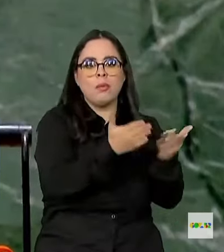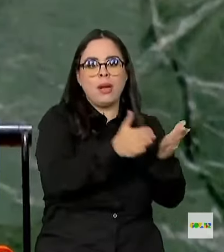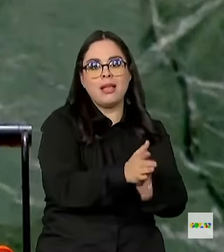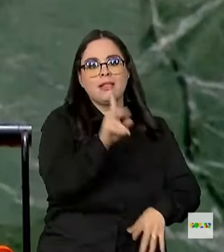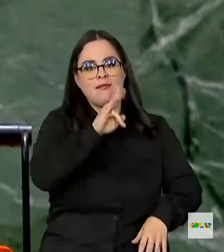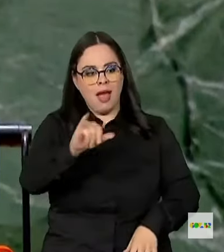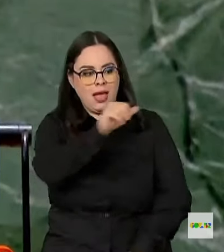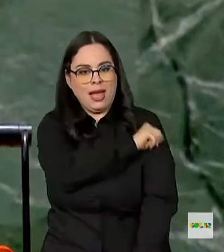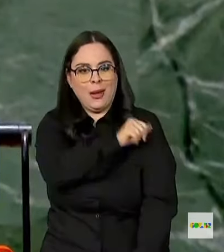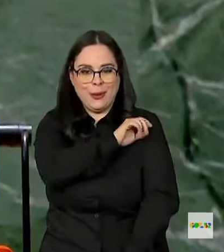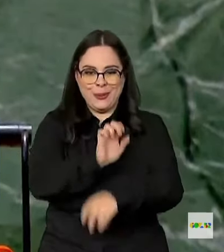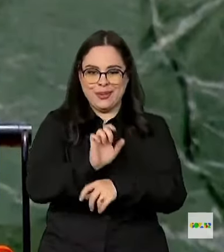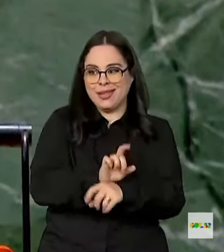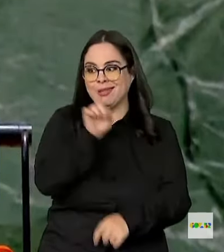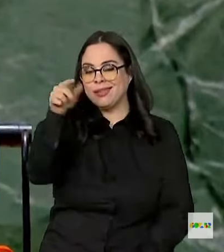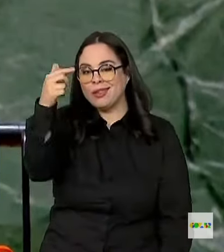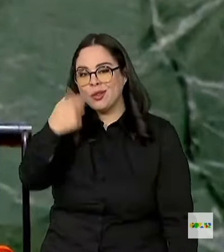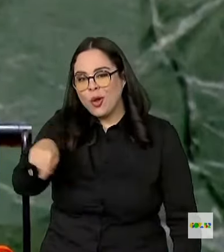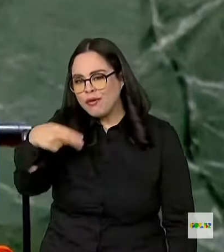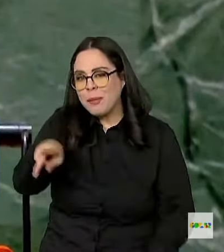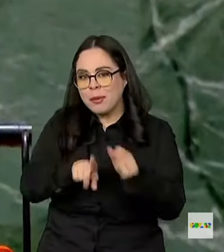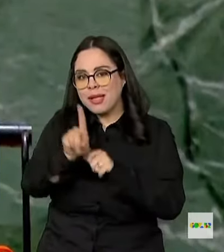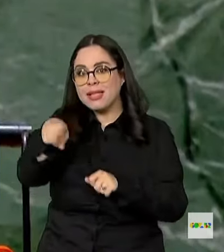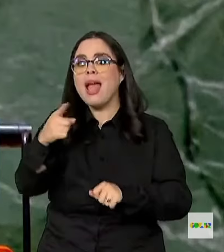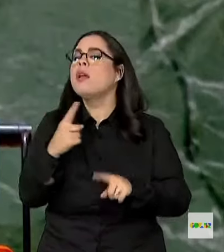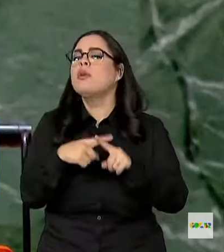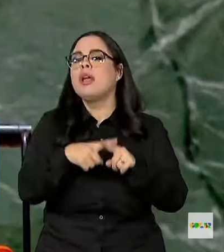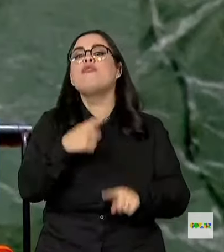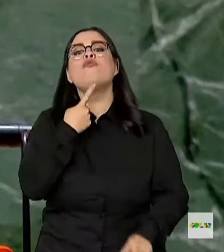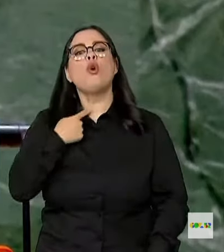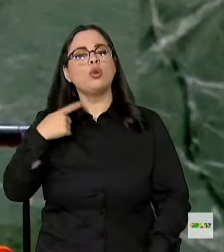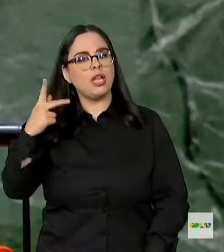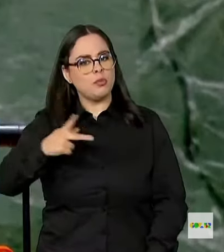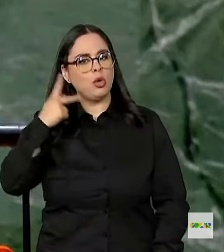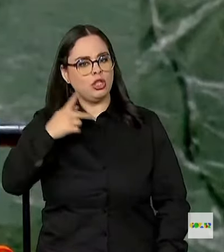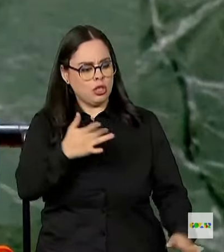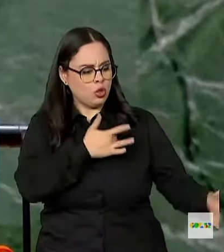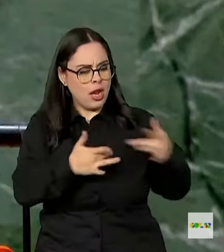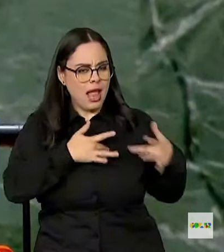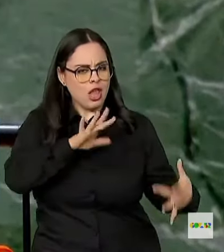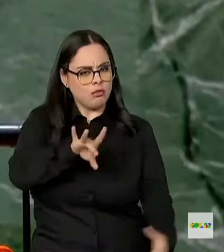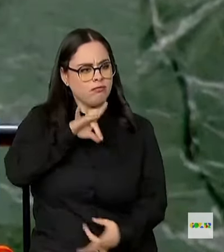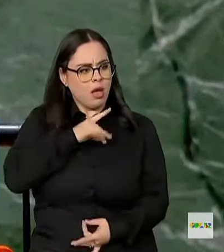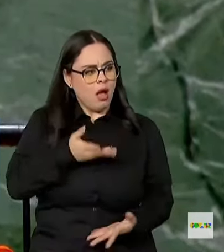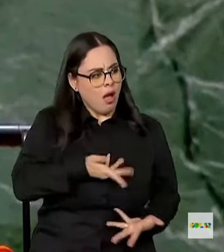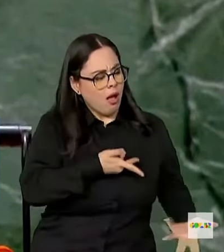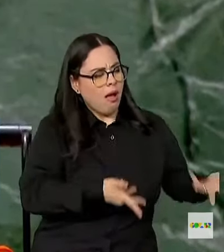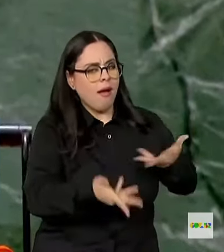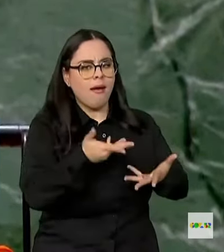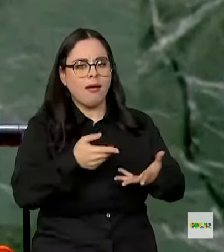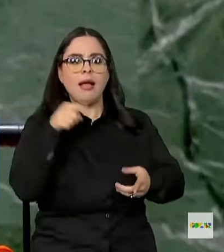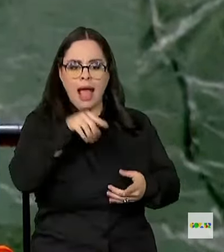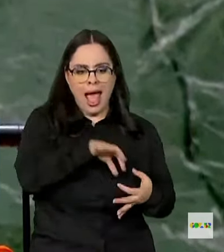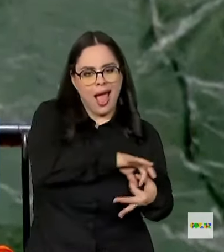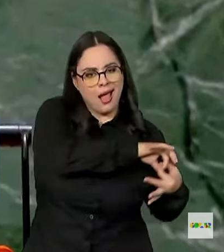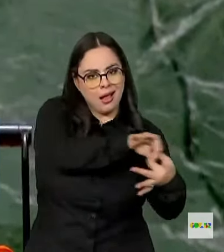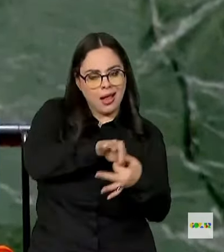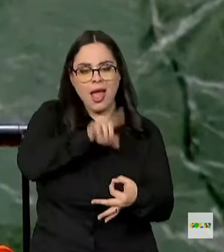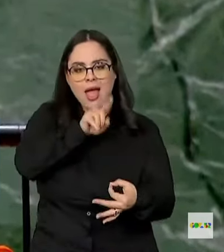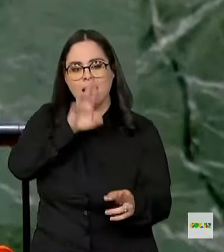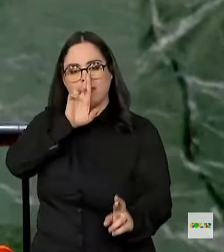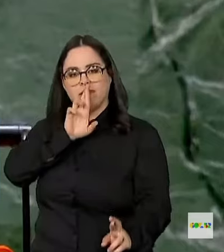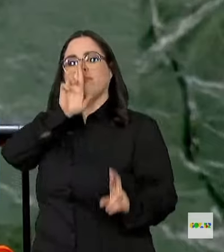novembro, nasce dessa vontade política e desse espírito de solidariedade. Ela será um dos principais